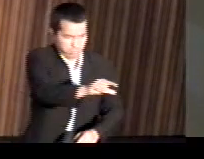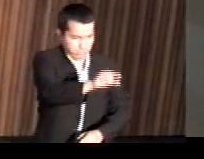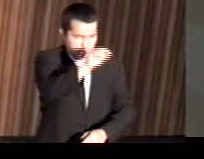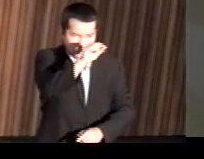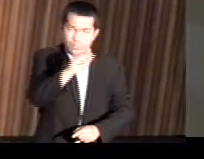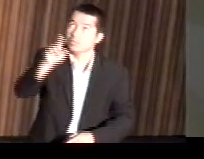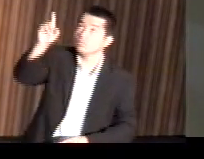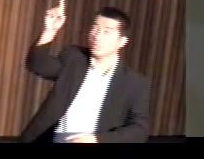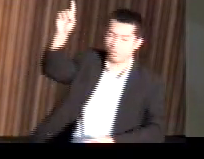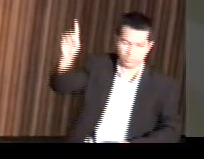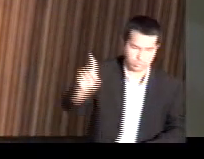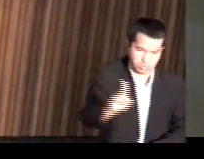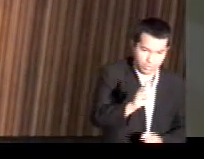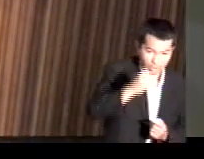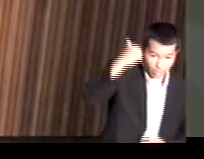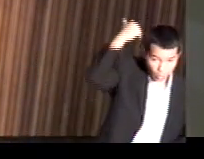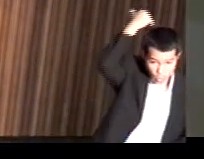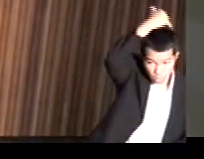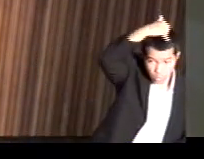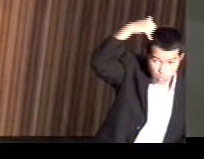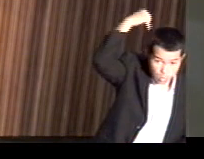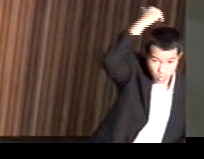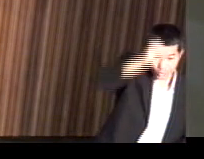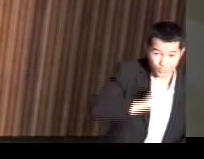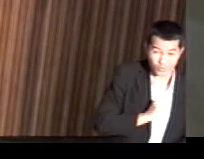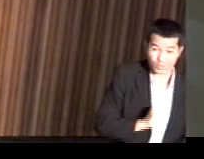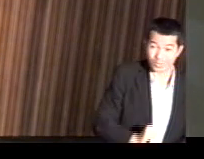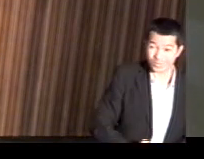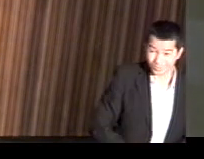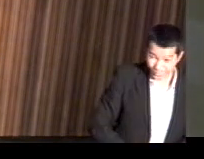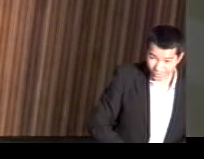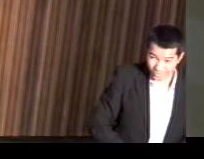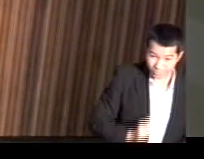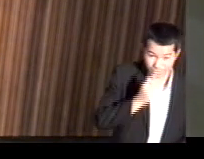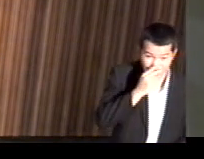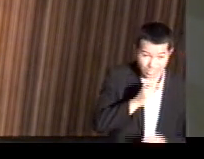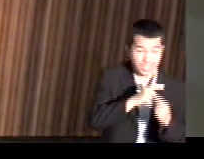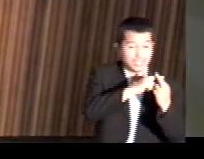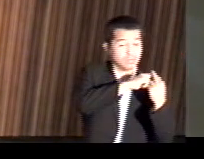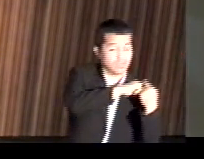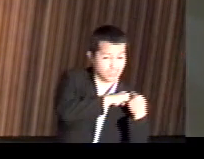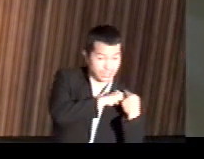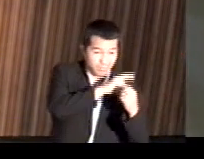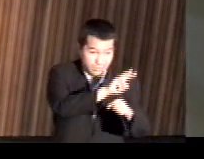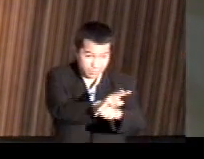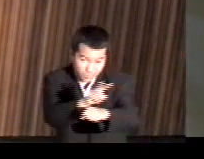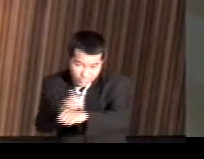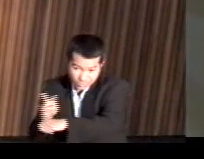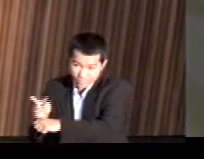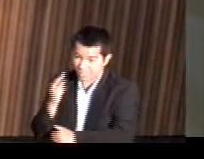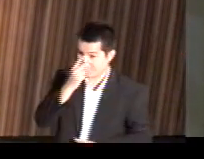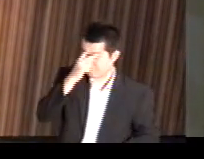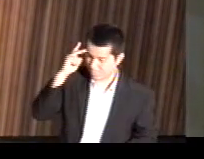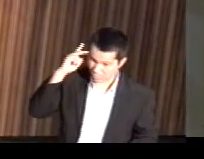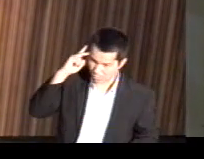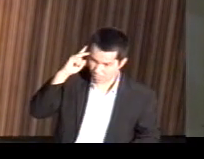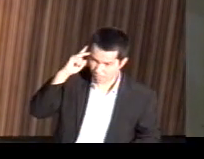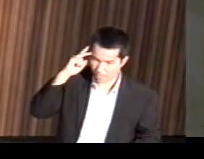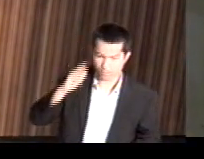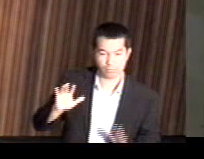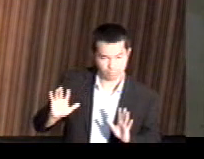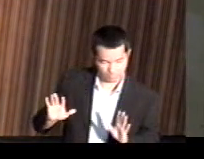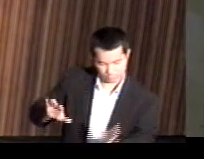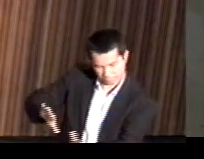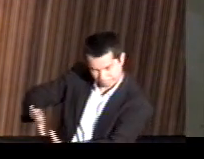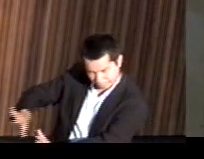Deus ofertas e sacrifícios pelos pecados. Outros sugerem que ele é, na verdade, o próprio Jesus que